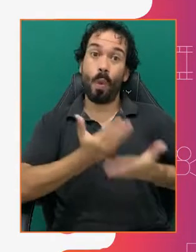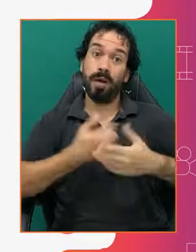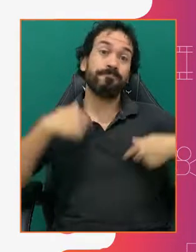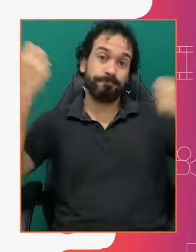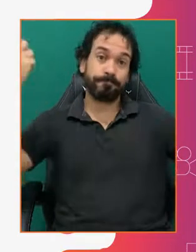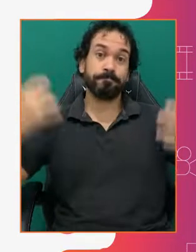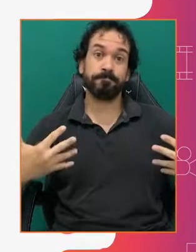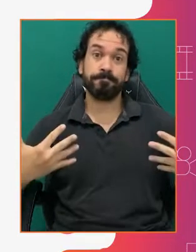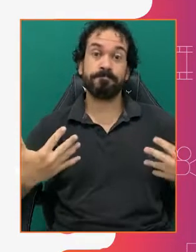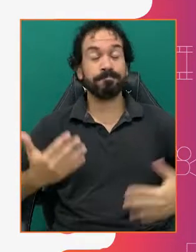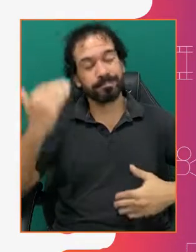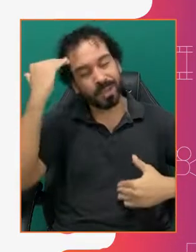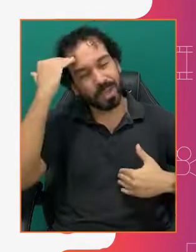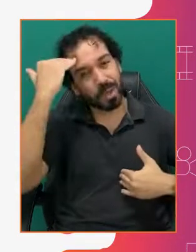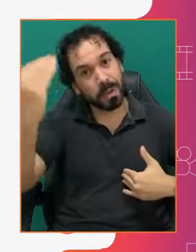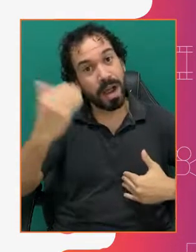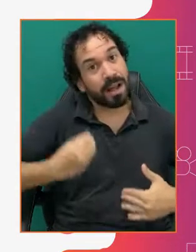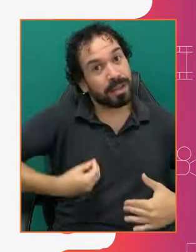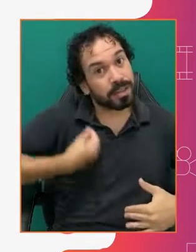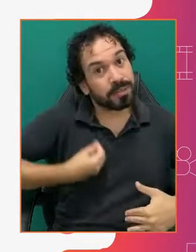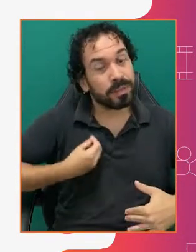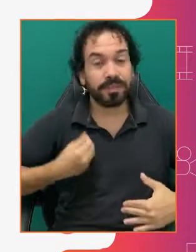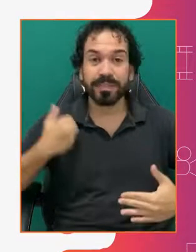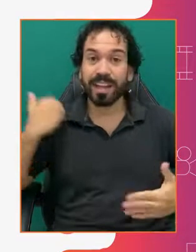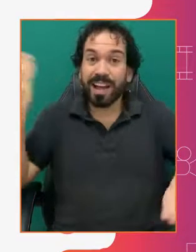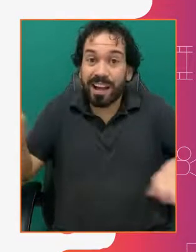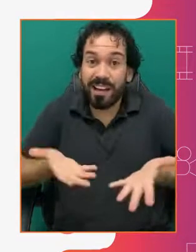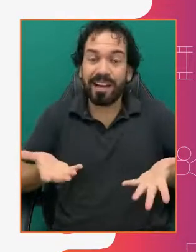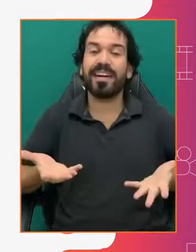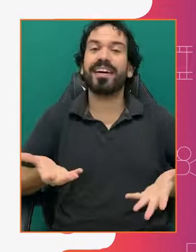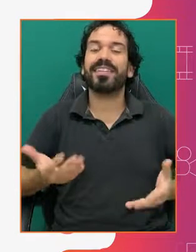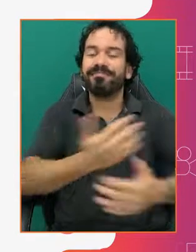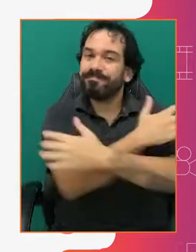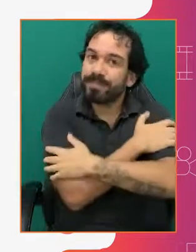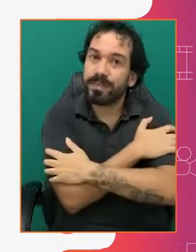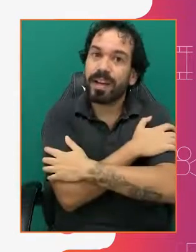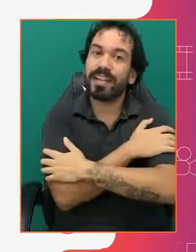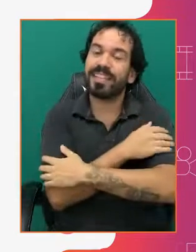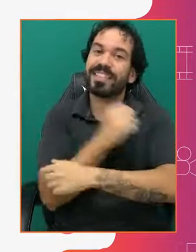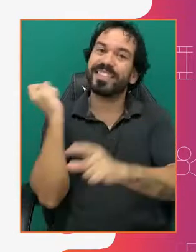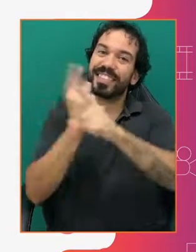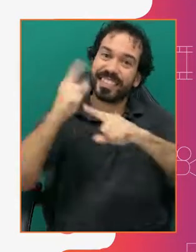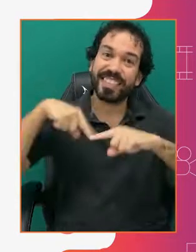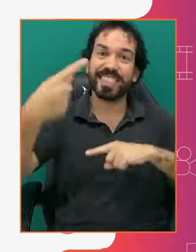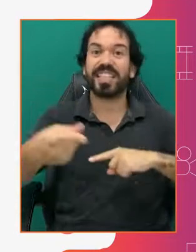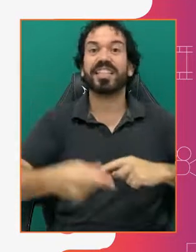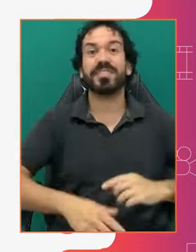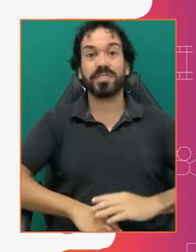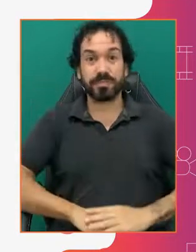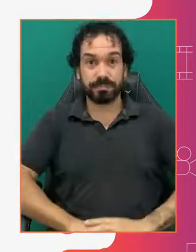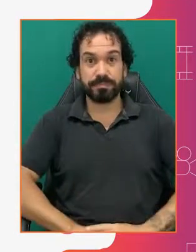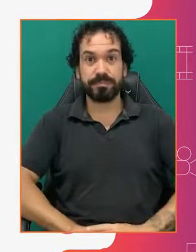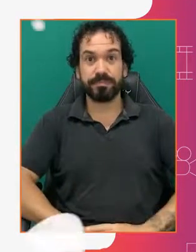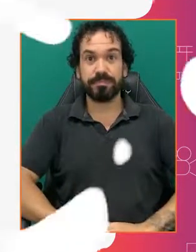outra aula. Então, obrigada por estarem comigo até aqui, um forte abraço e até mais!